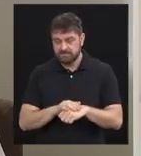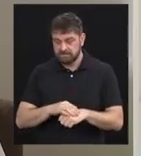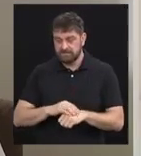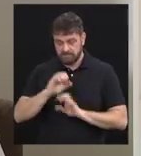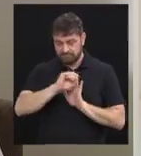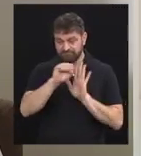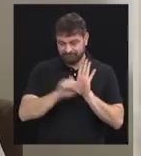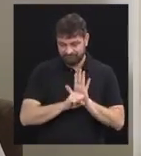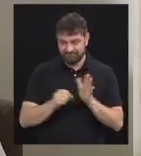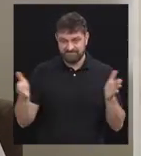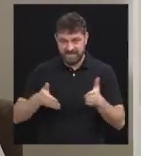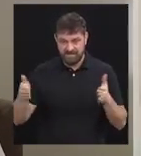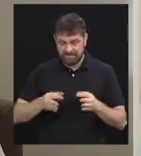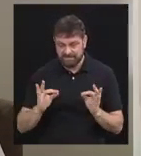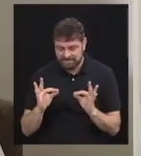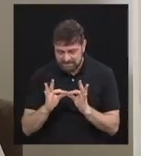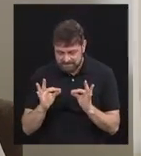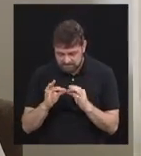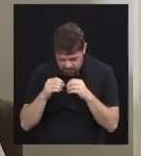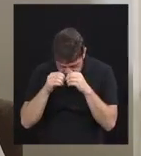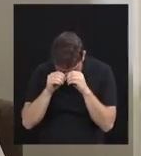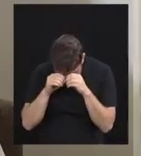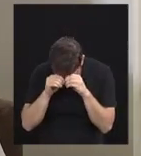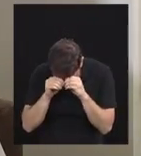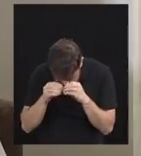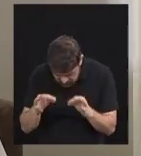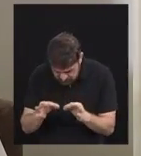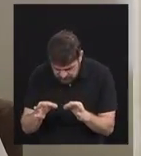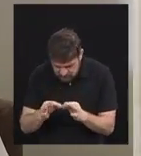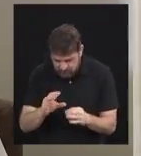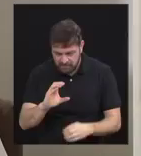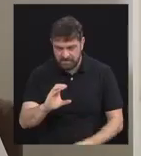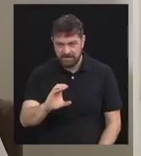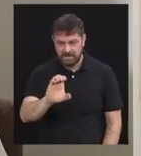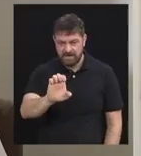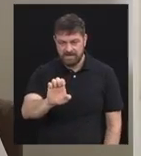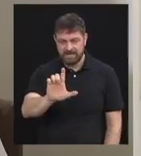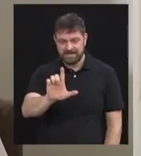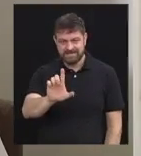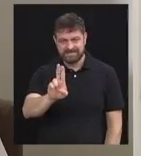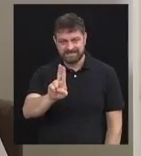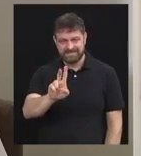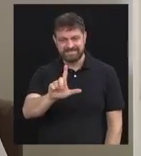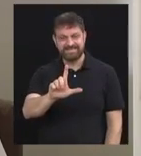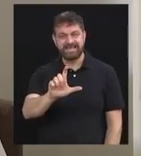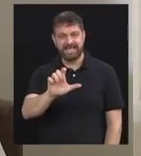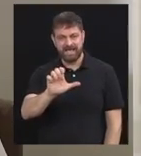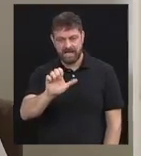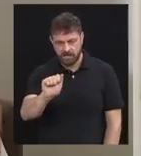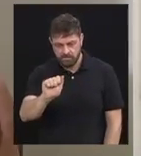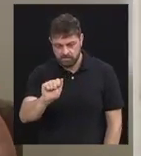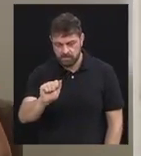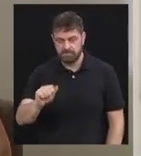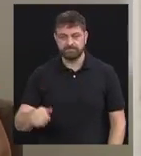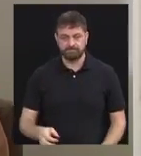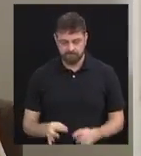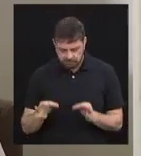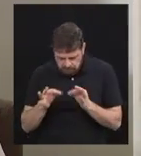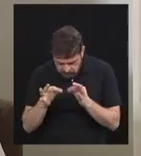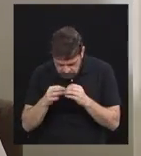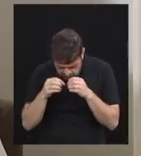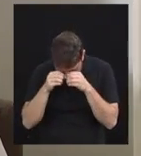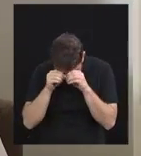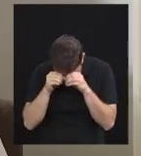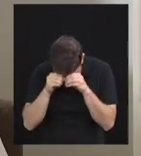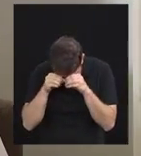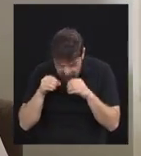do século, a doença da célula. A célula é o menor pedaço vital do nosso organismo